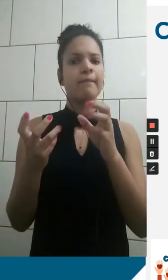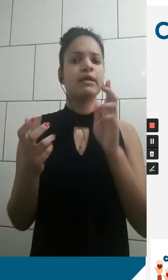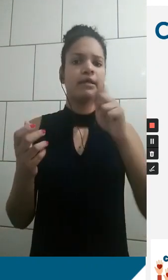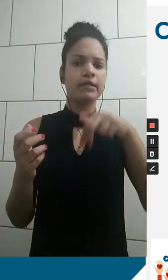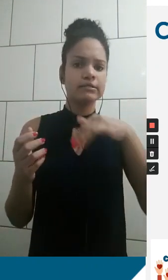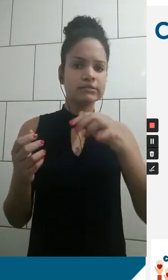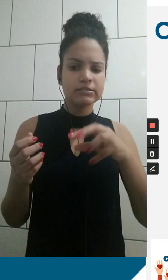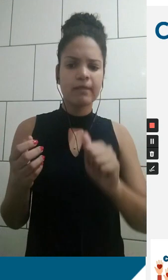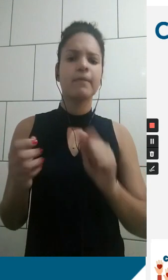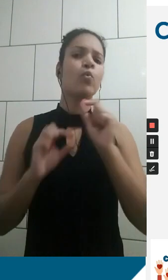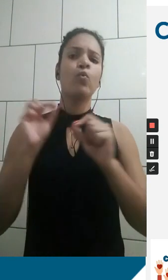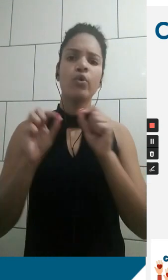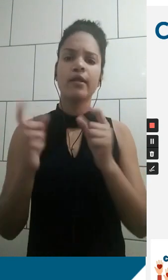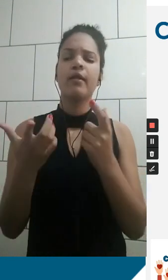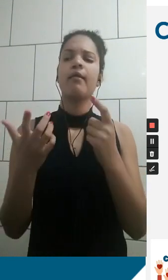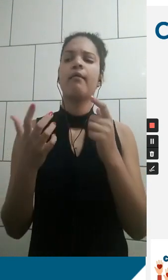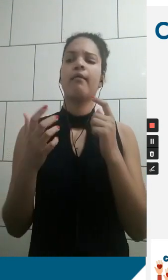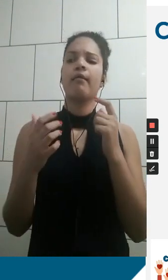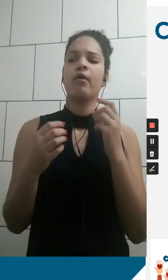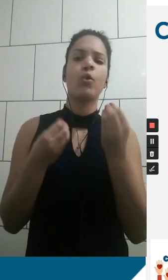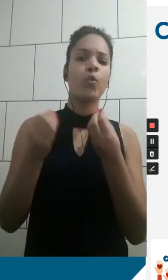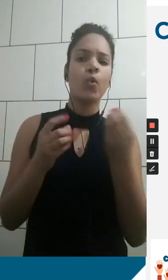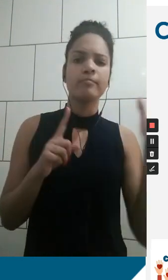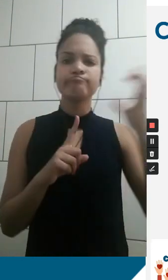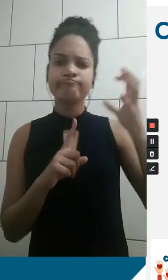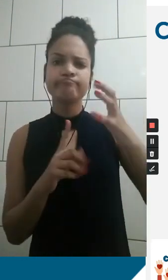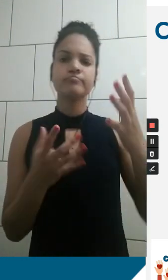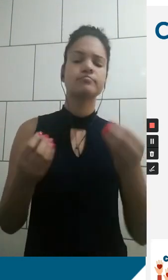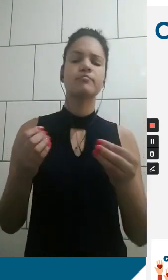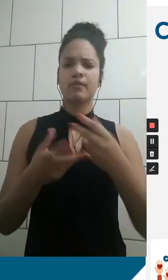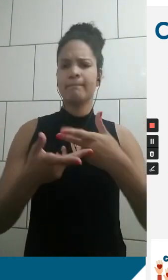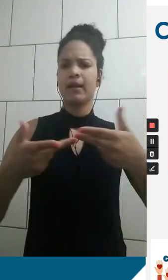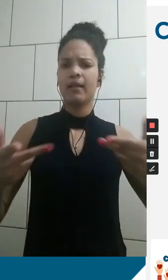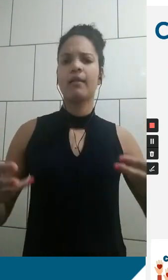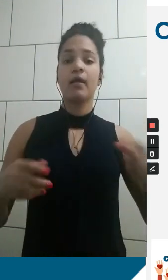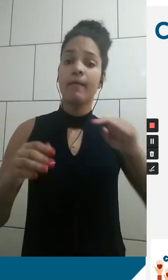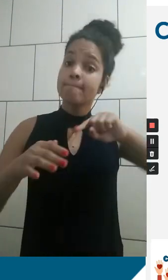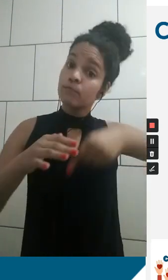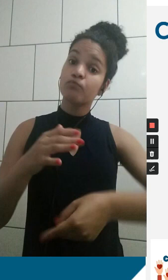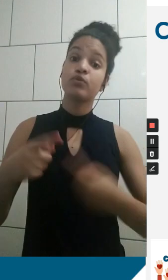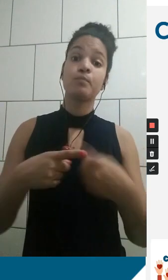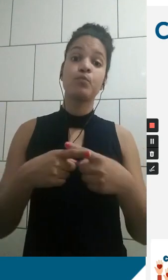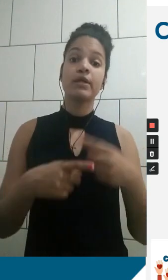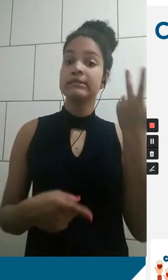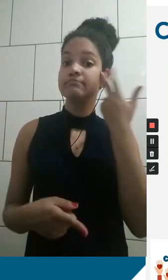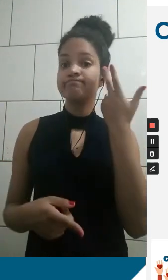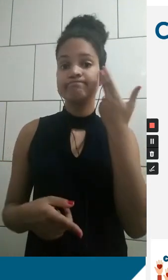esse conhecimento, porque são questões que são corriqueiras nas provas de seleção para ingresso nas